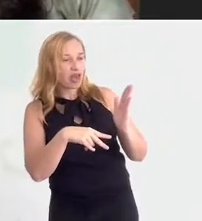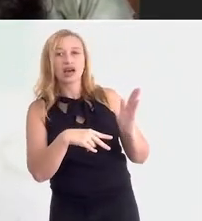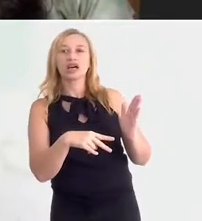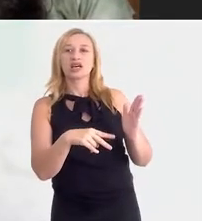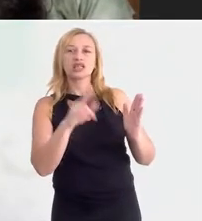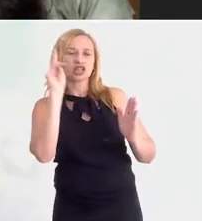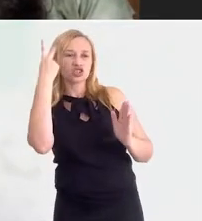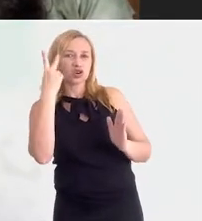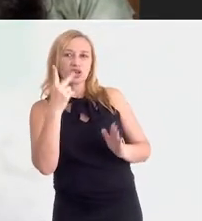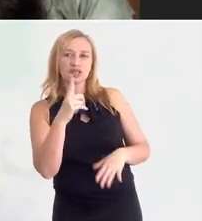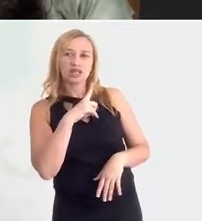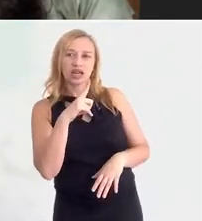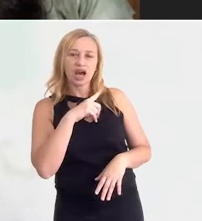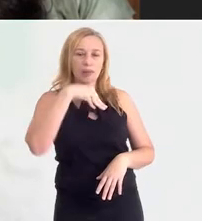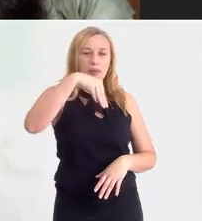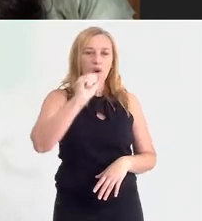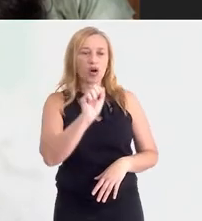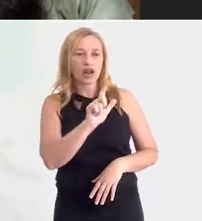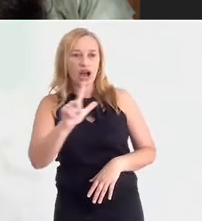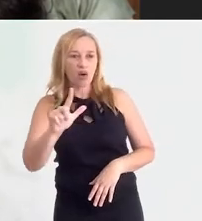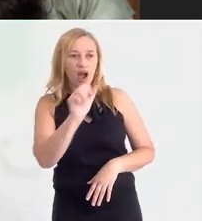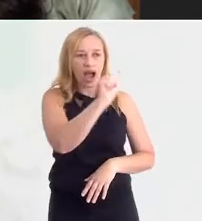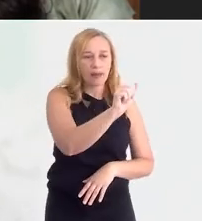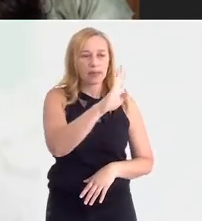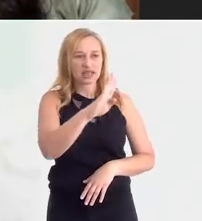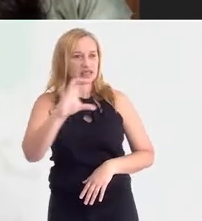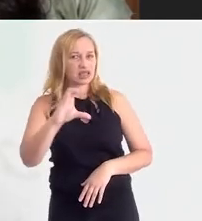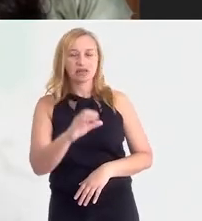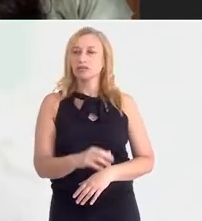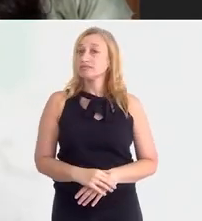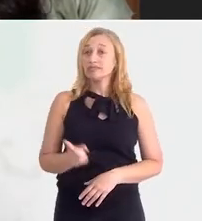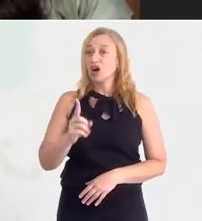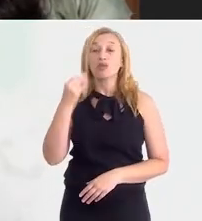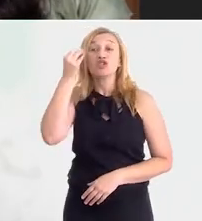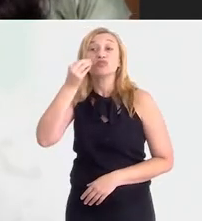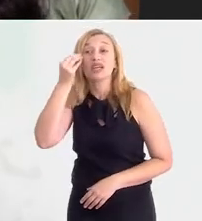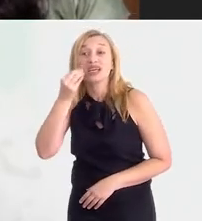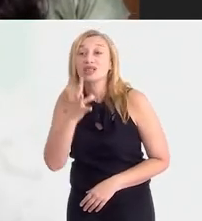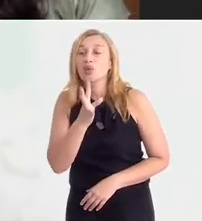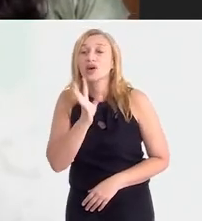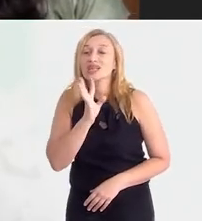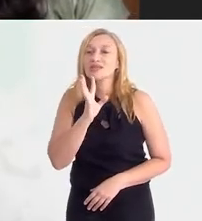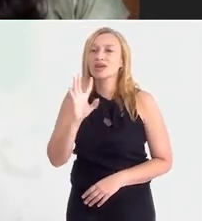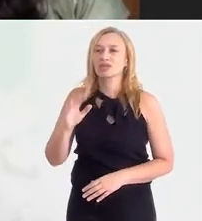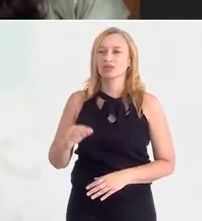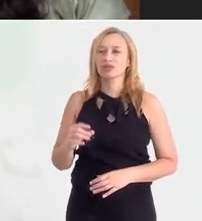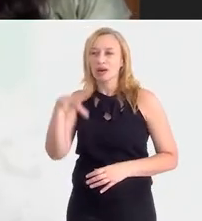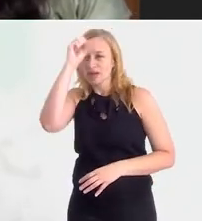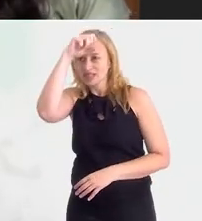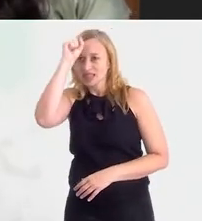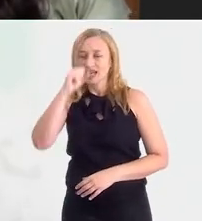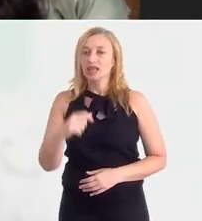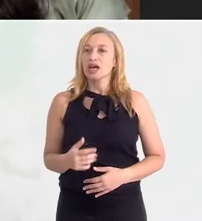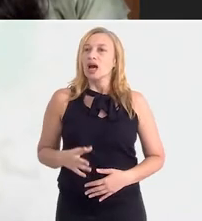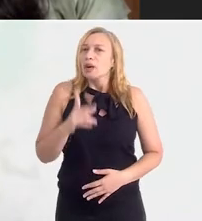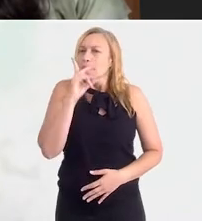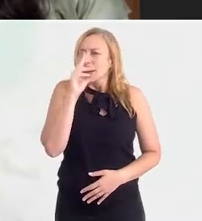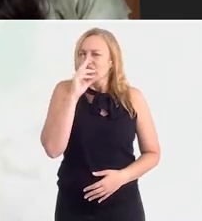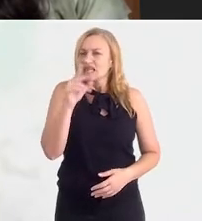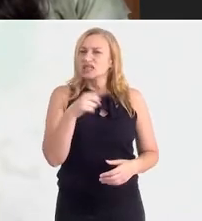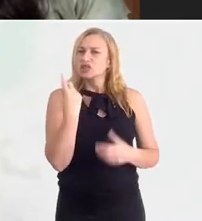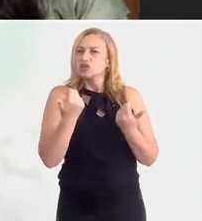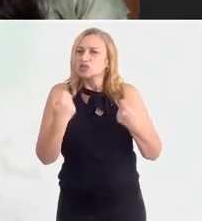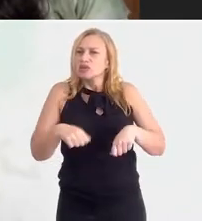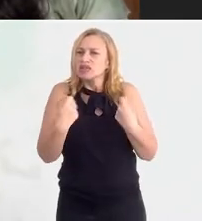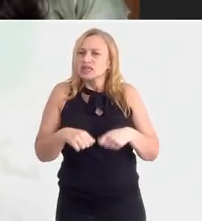nesta história haverá a moral 1, 2, 3. Não. Era uma experiência prazerosa, de conhecimento, de aprendizagem. Então, me parece que nós